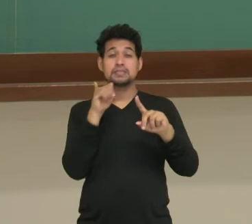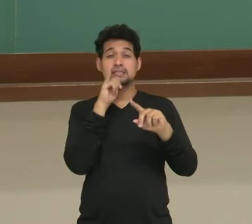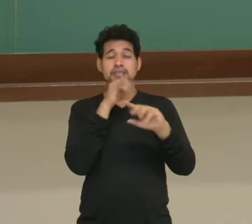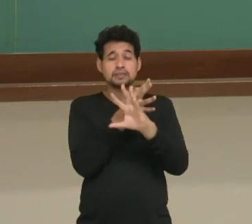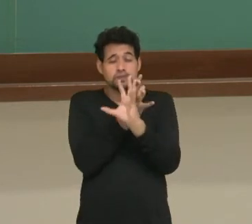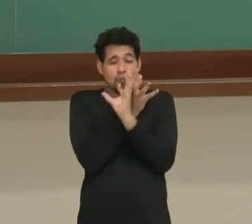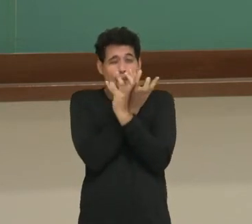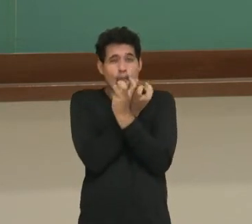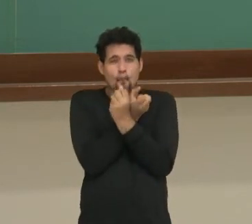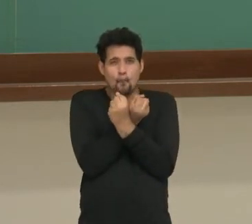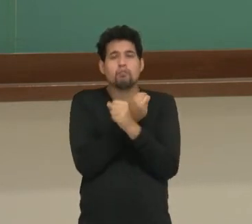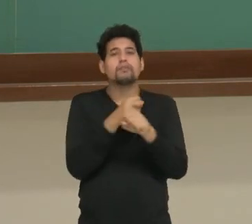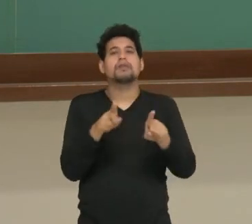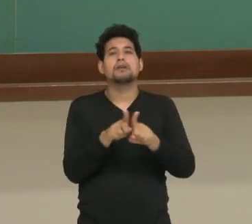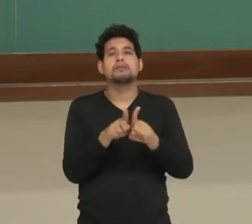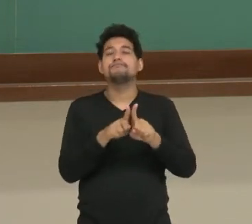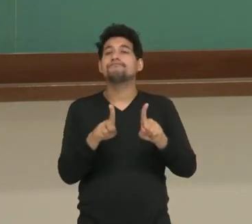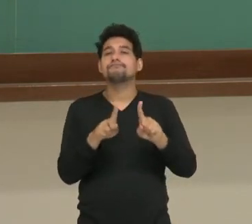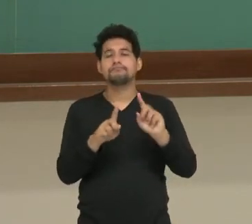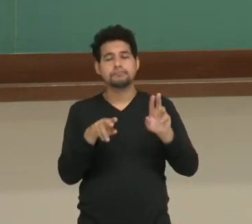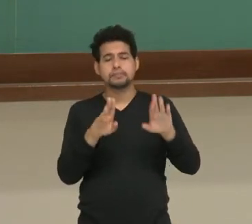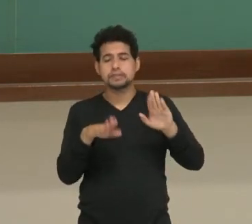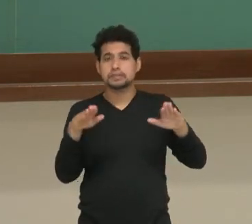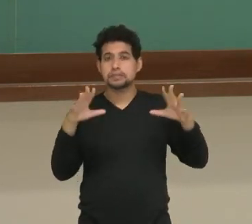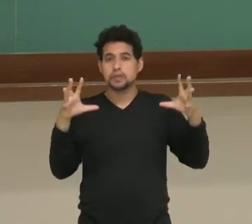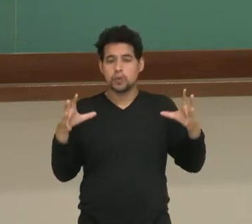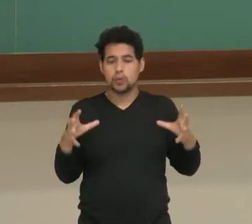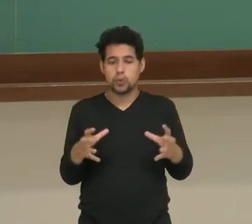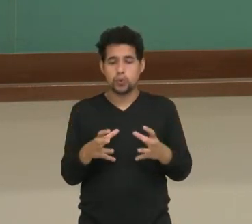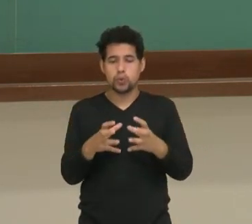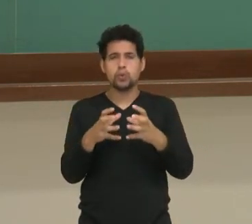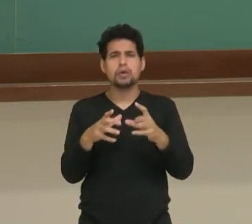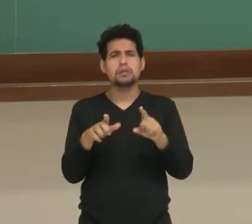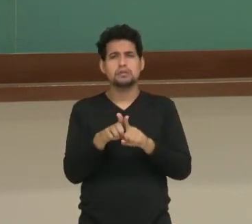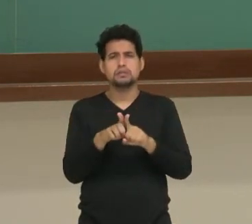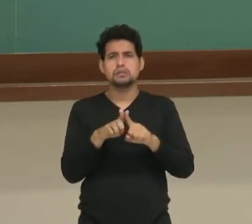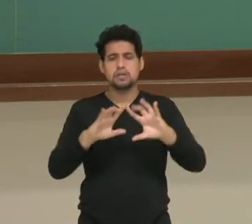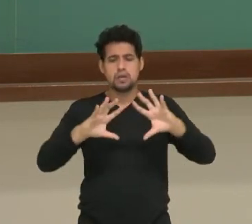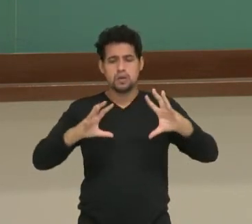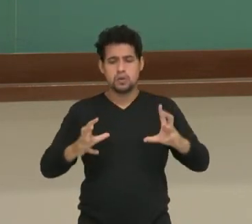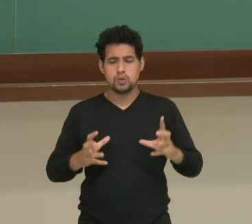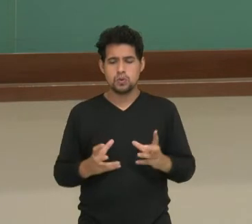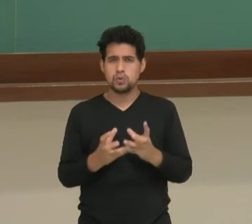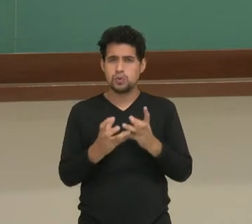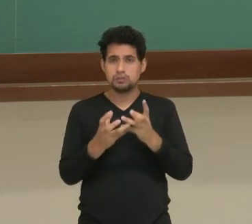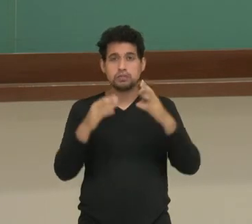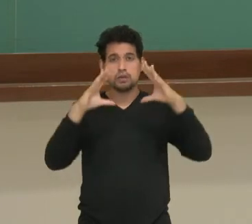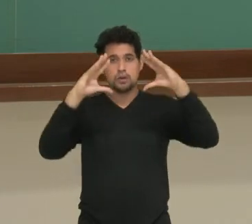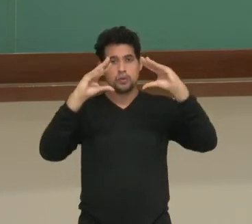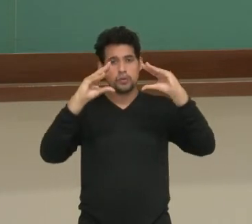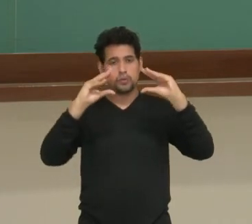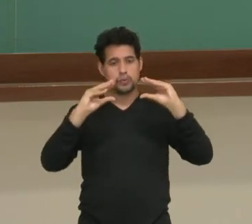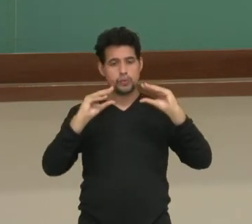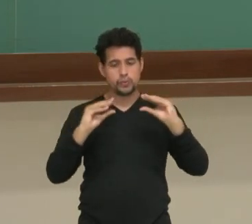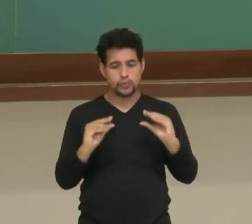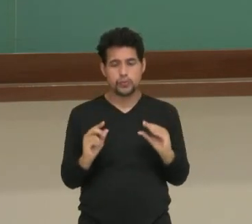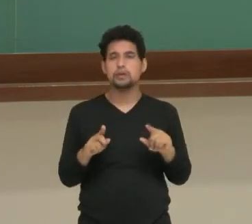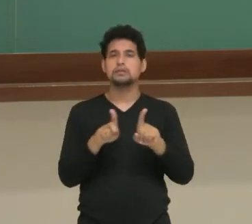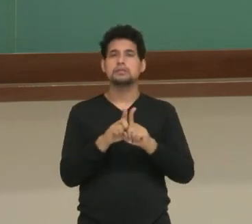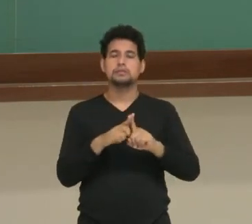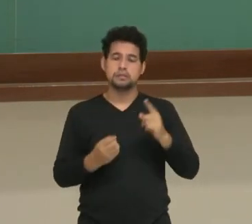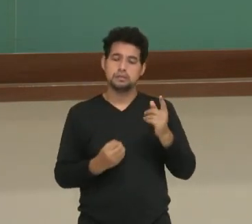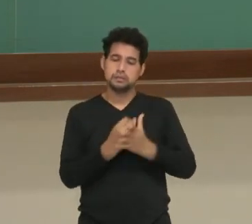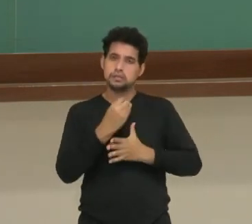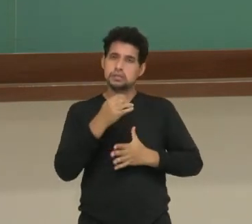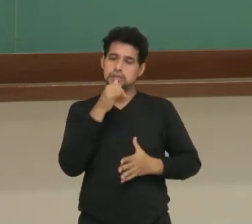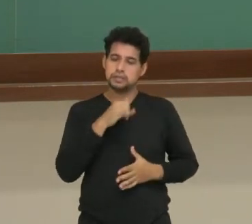estiagem, o nível desses reservatórios baixa. À medida com que o nível do reservatório baixa, a capacidade de geração